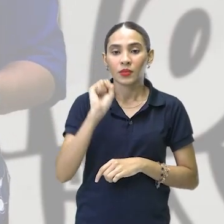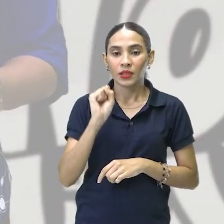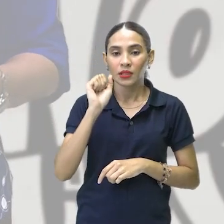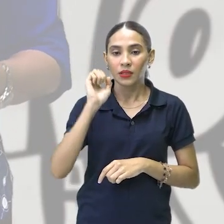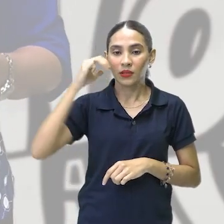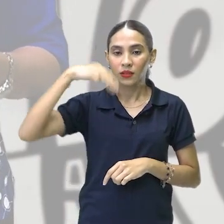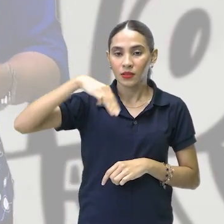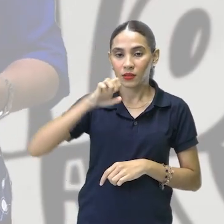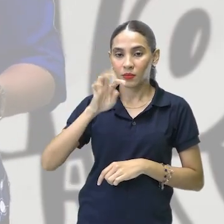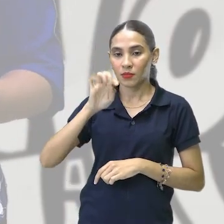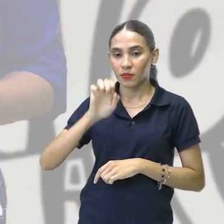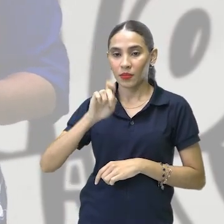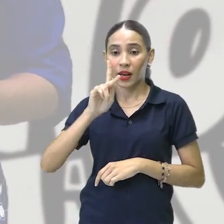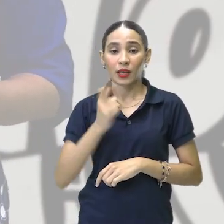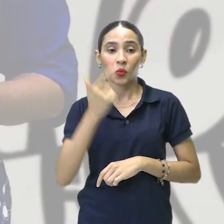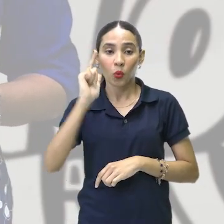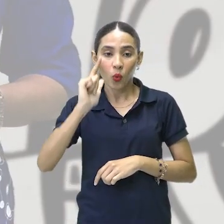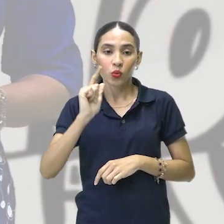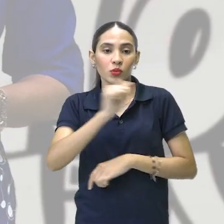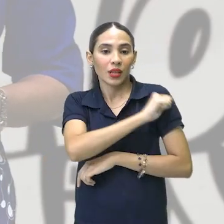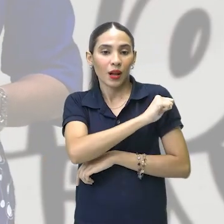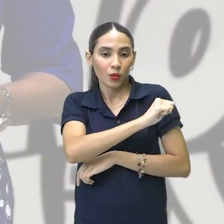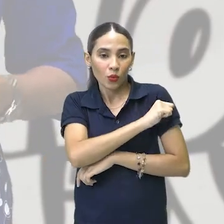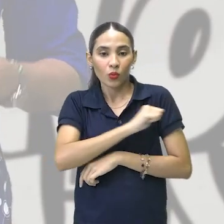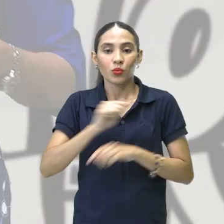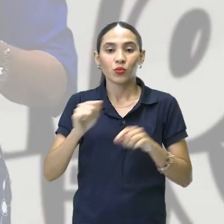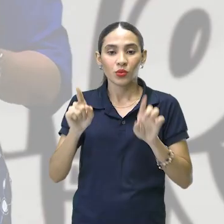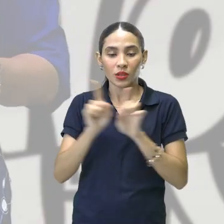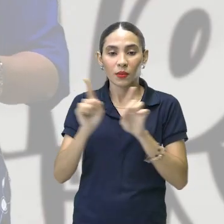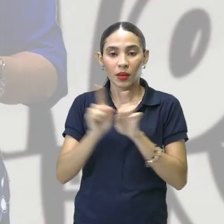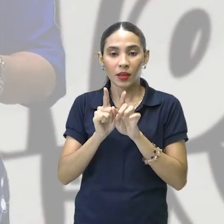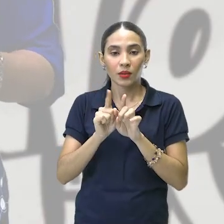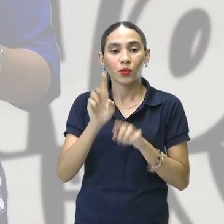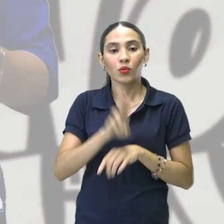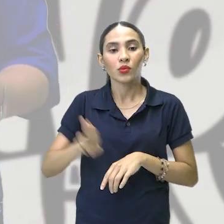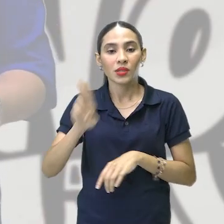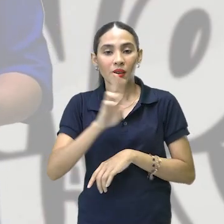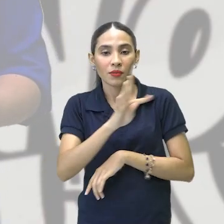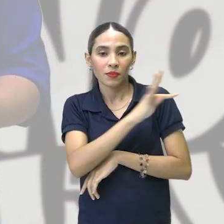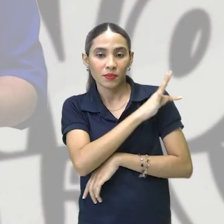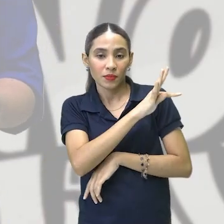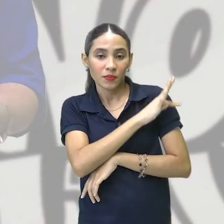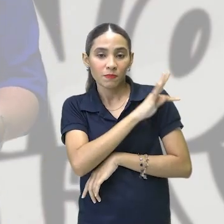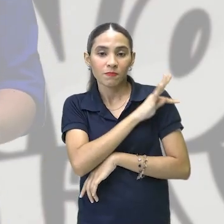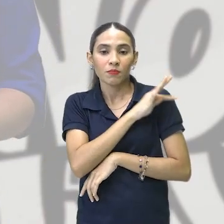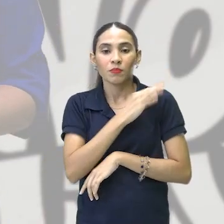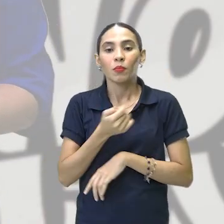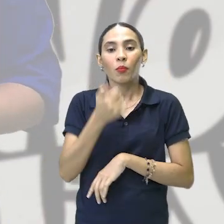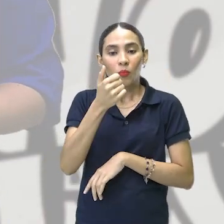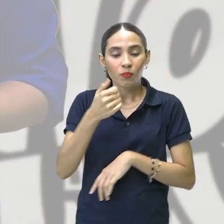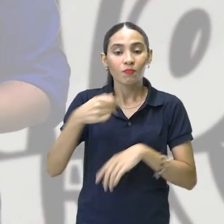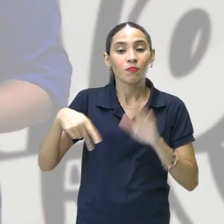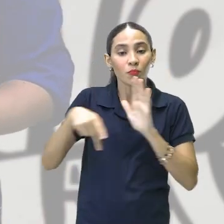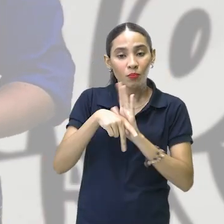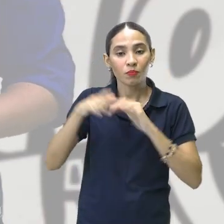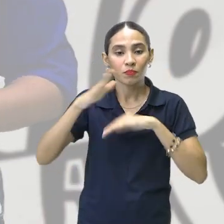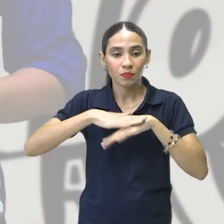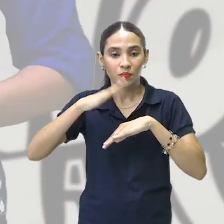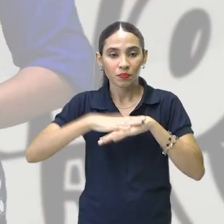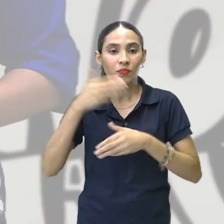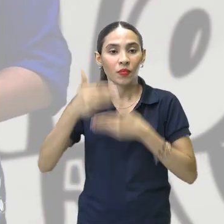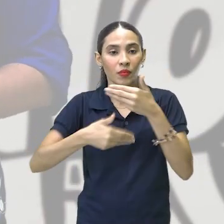Smera e outros estudantes do conjunto dos mendigos usavam técnica que eles mesmos haviam